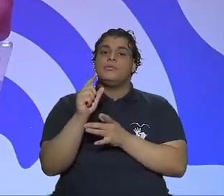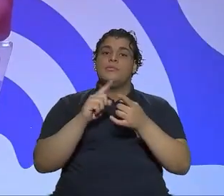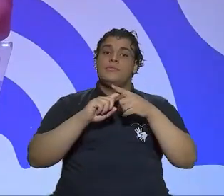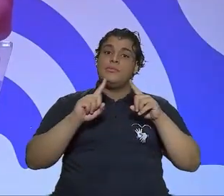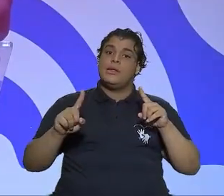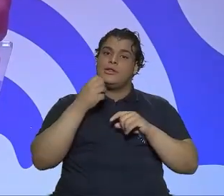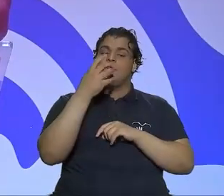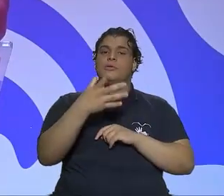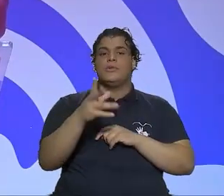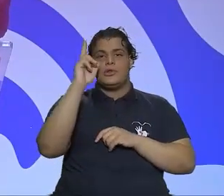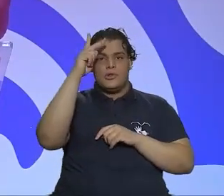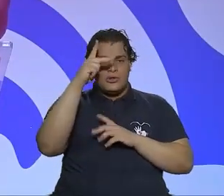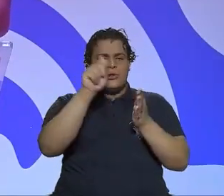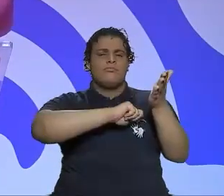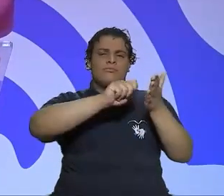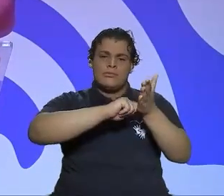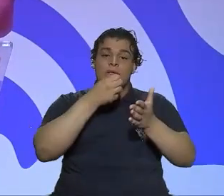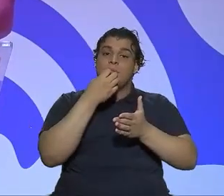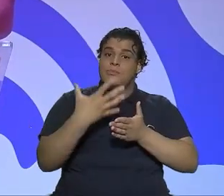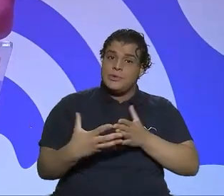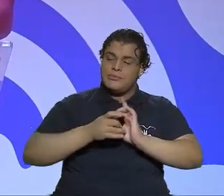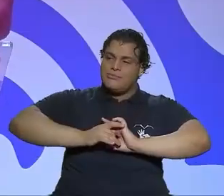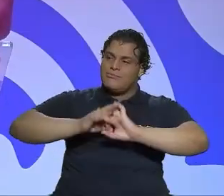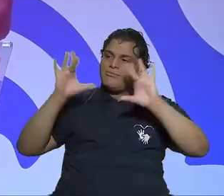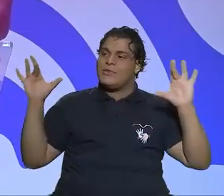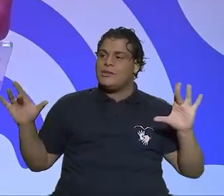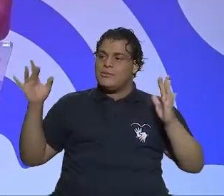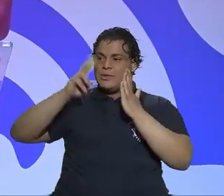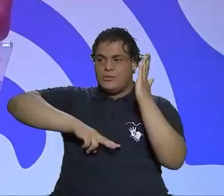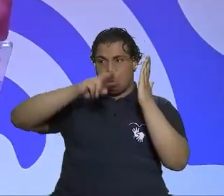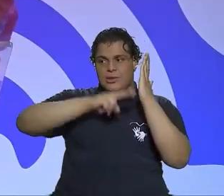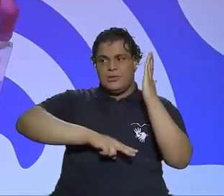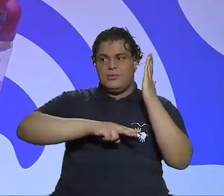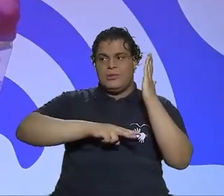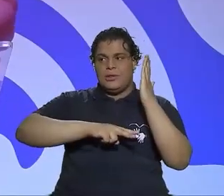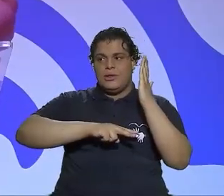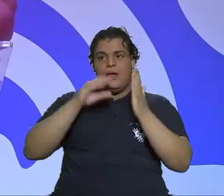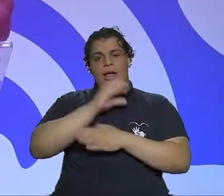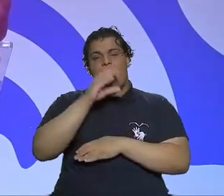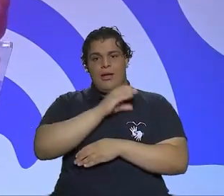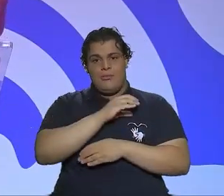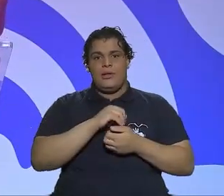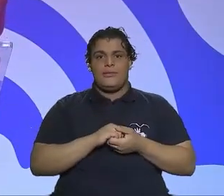contundência, boas histórias, bem escritas e que permitam uma leitura relativamente